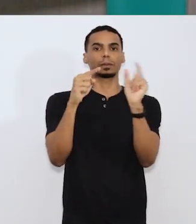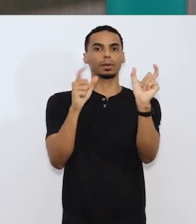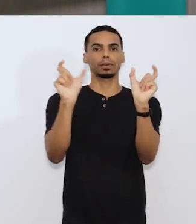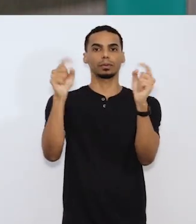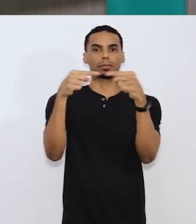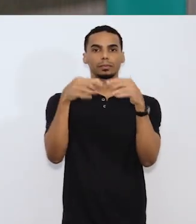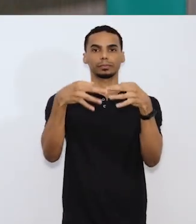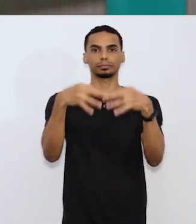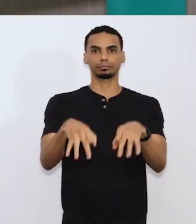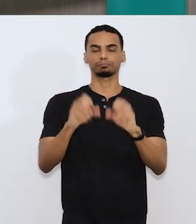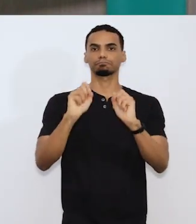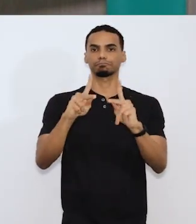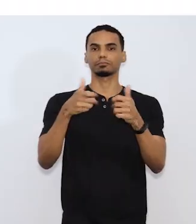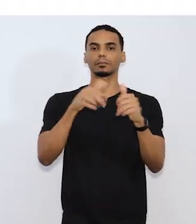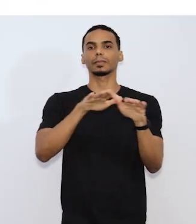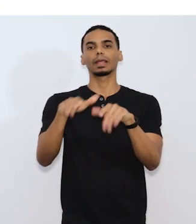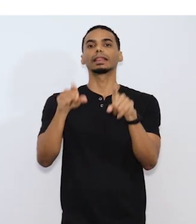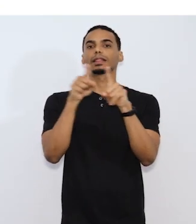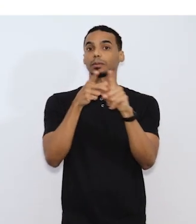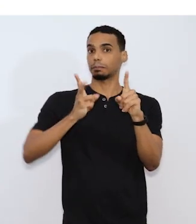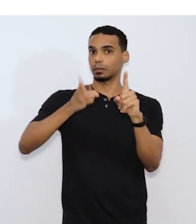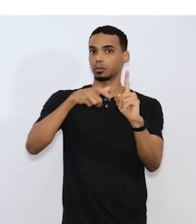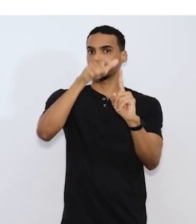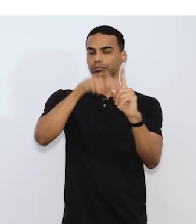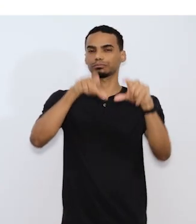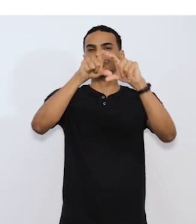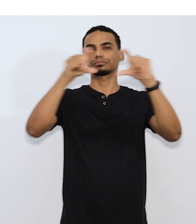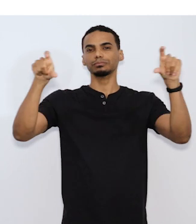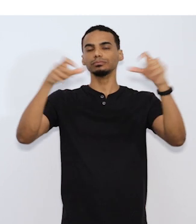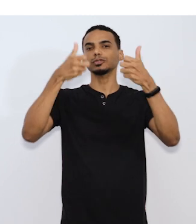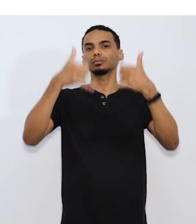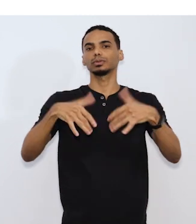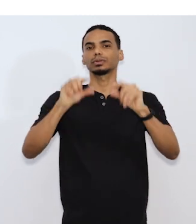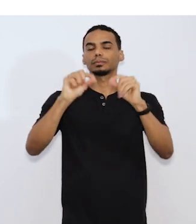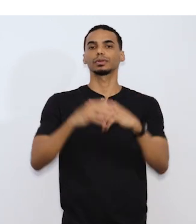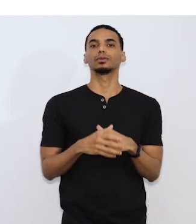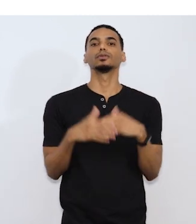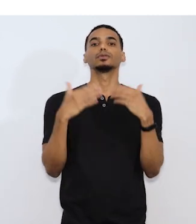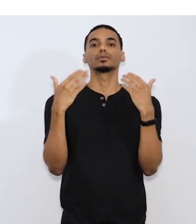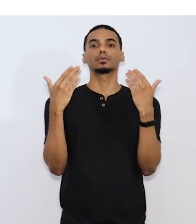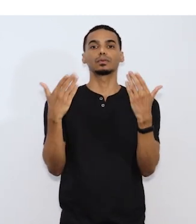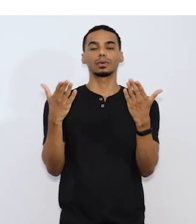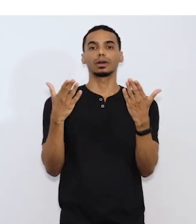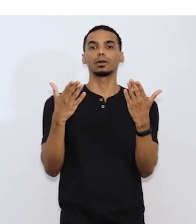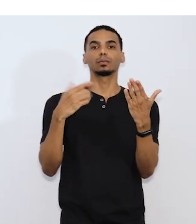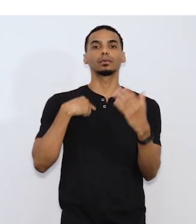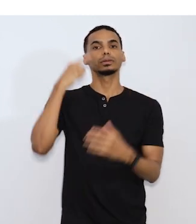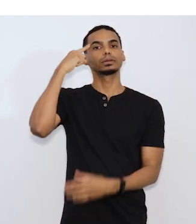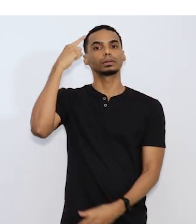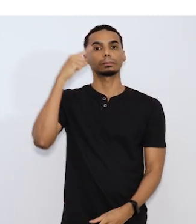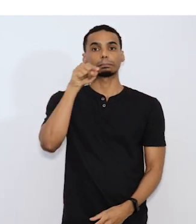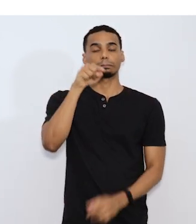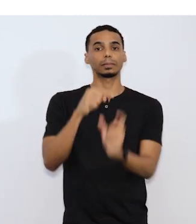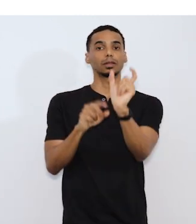palavras, ok? Ainda com Mafalda, continuamos com a questão que diz o seguinte: qual a ideia que a palavra